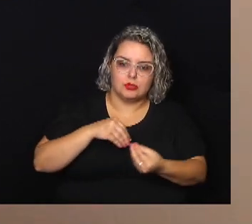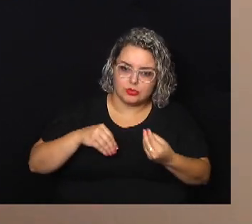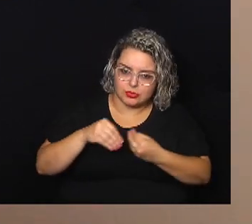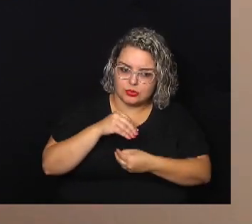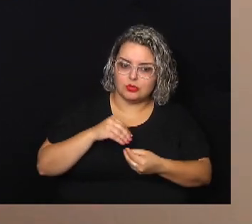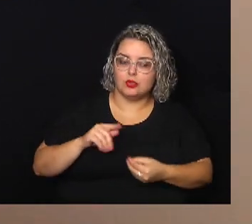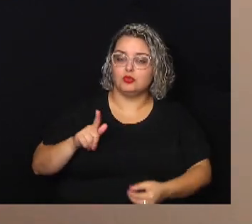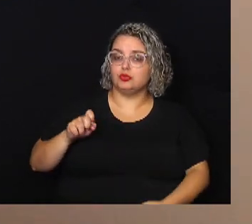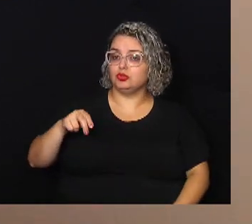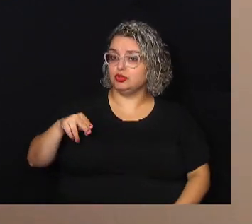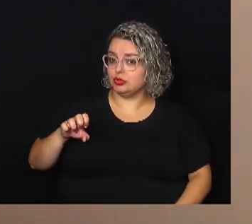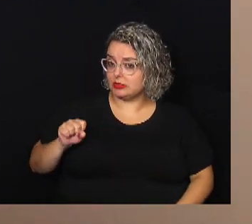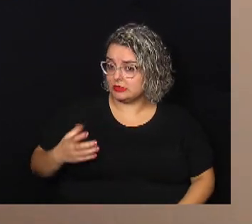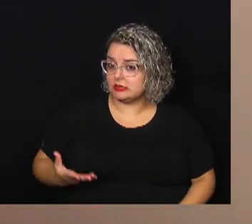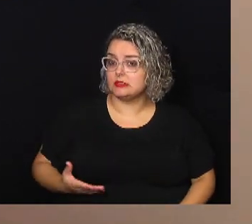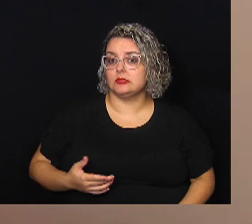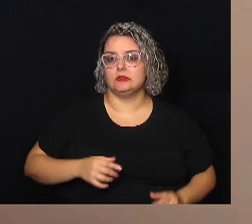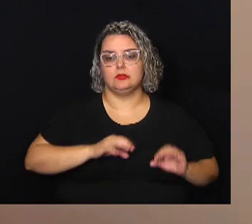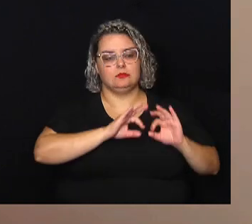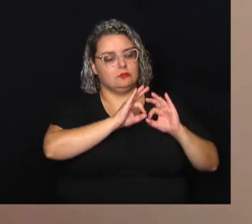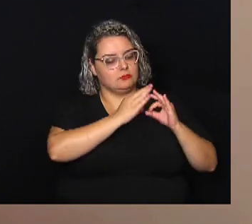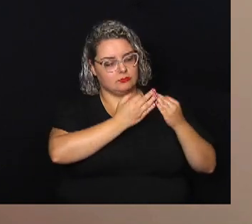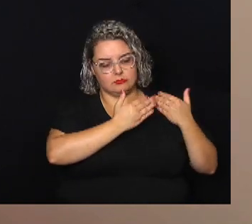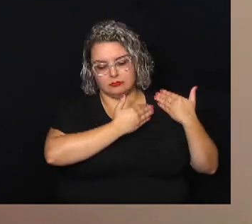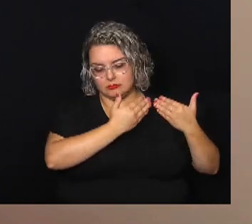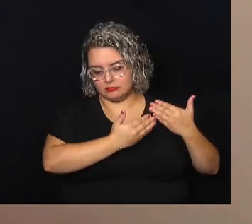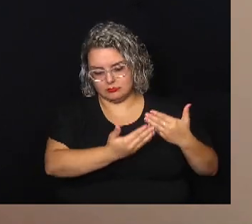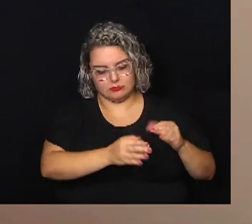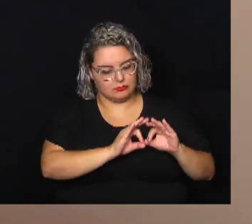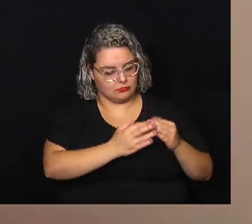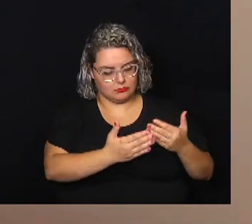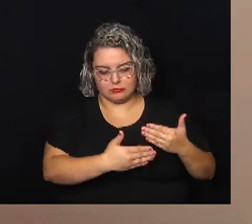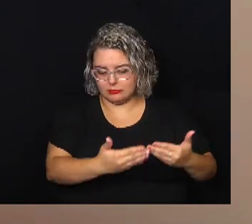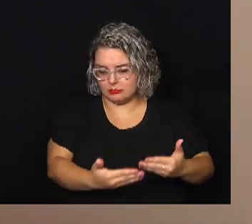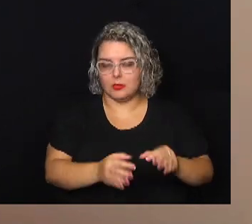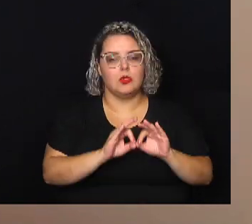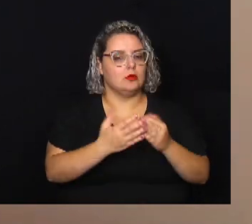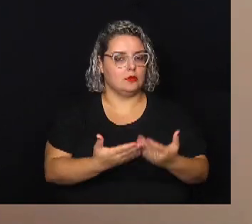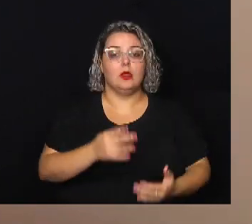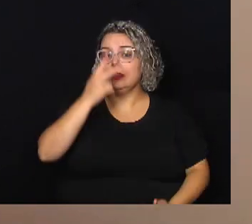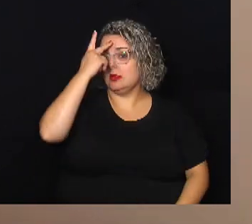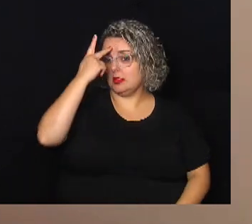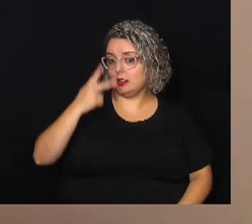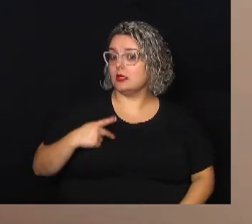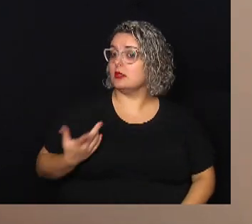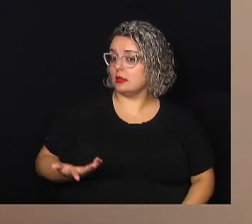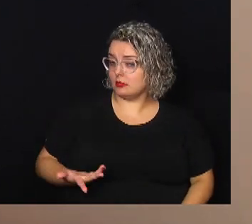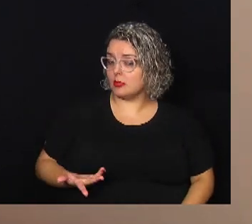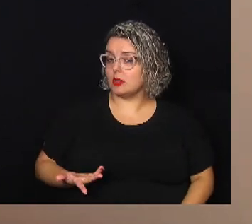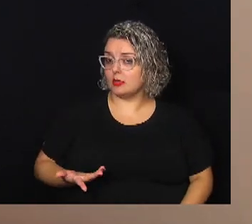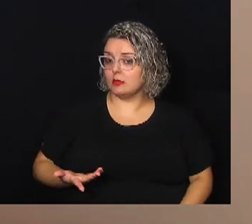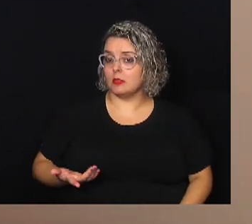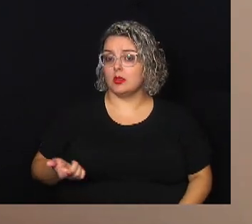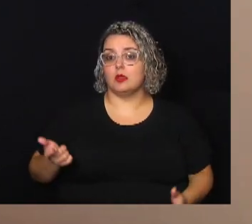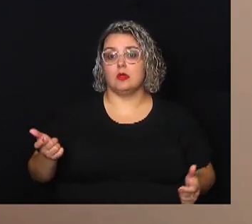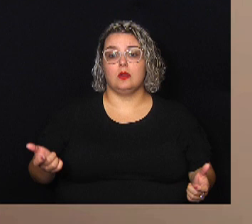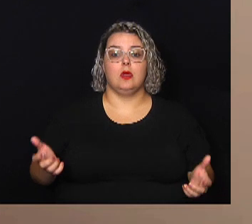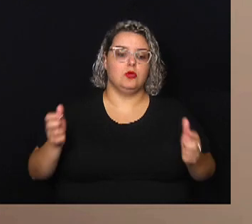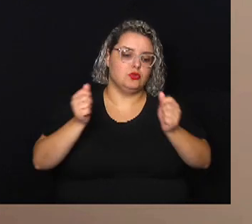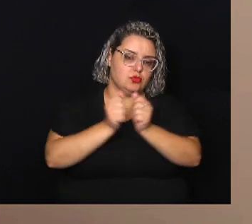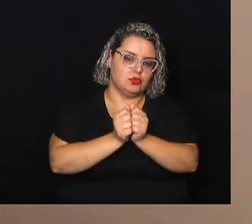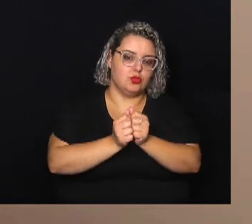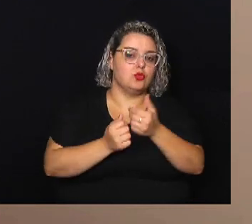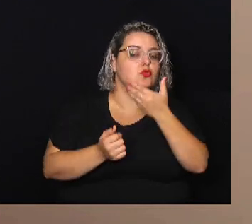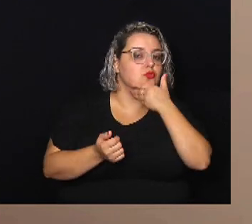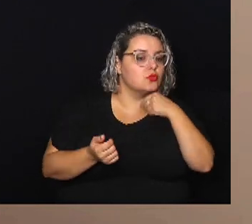que passam de geração em geração, e algumas vezes a própria junção do pai com a mãe